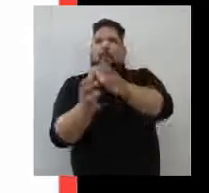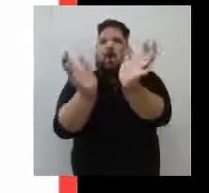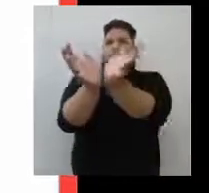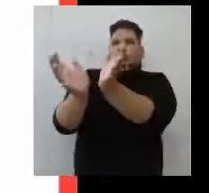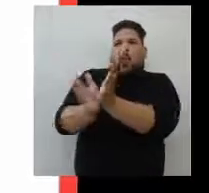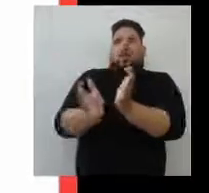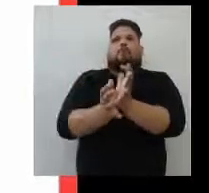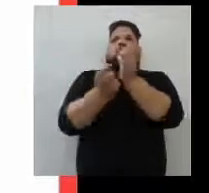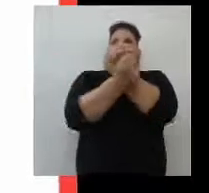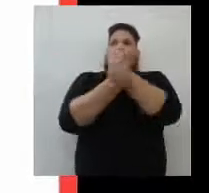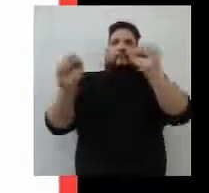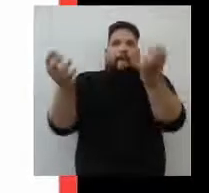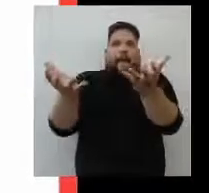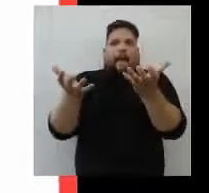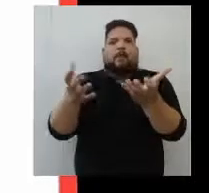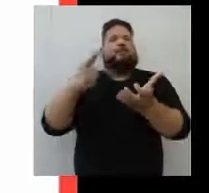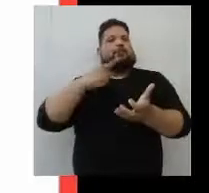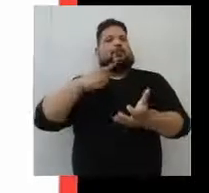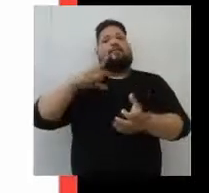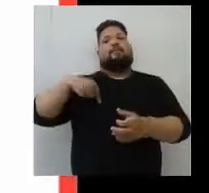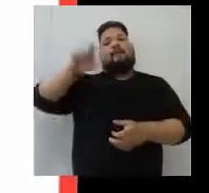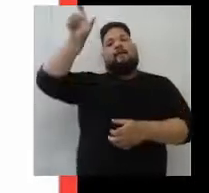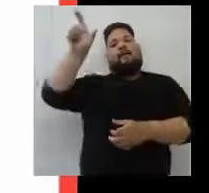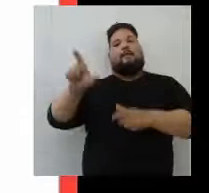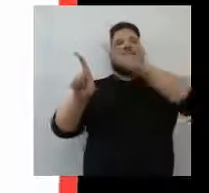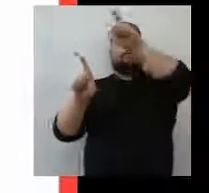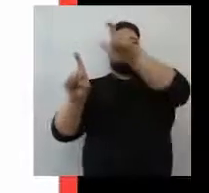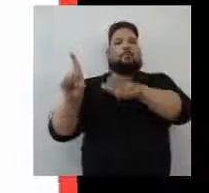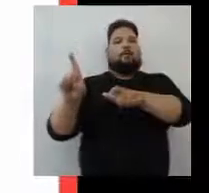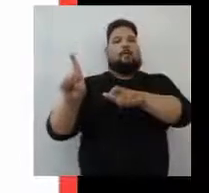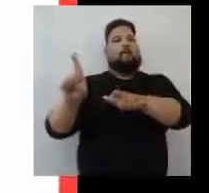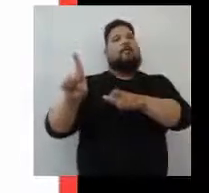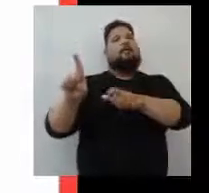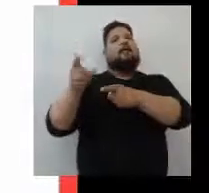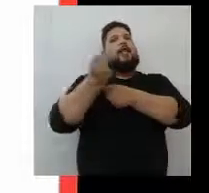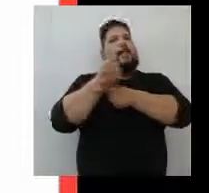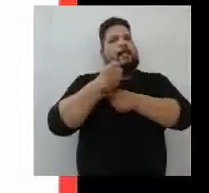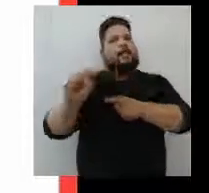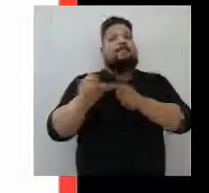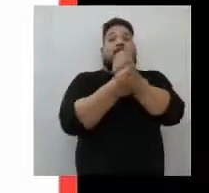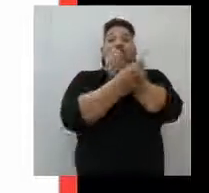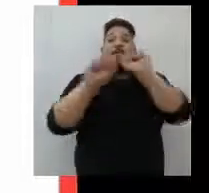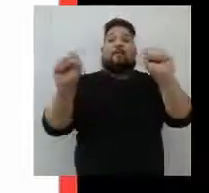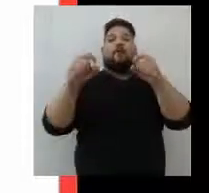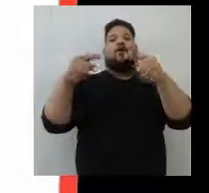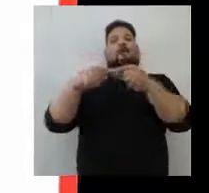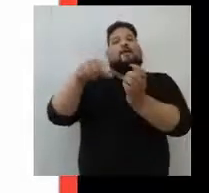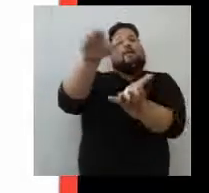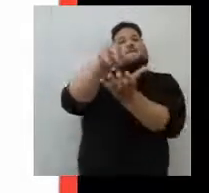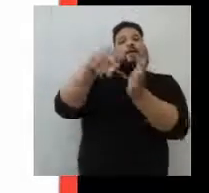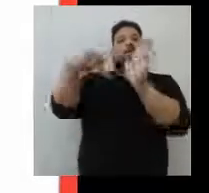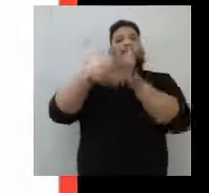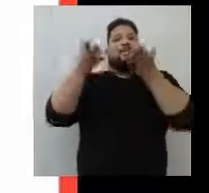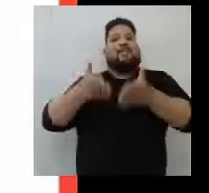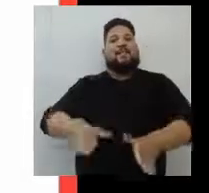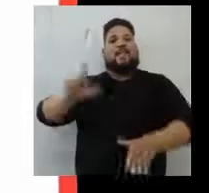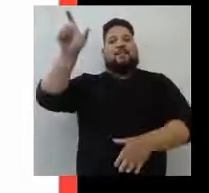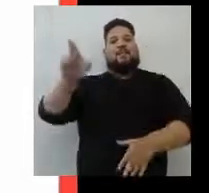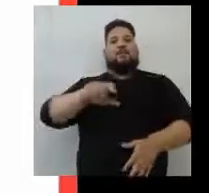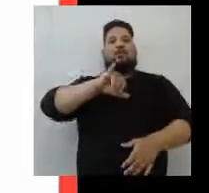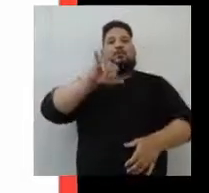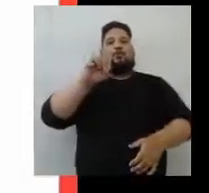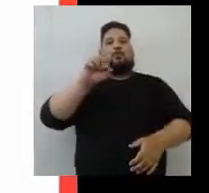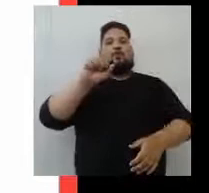abolicionistas. E uma das figuras que mais defendiam o abolicionismo no Brasil foi um pernambucano, Joaquim